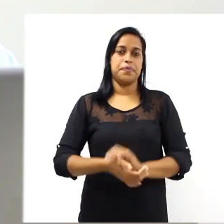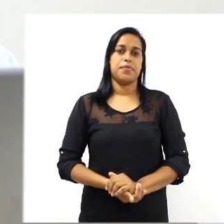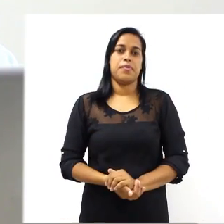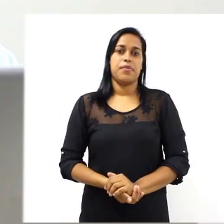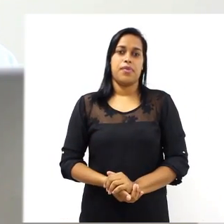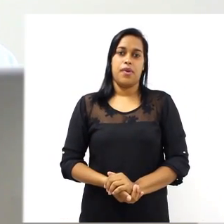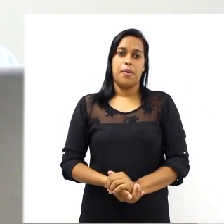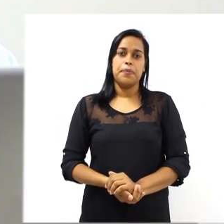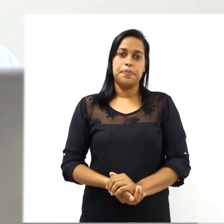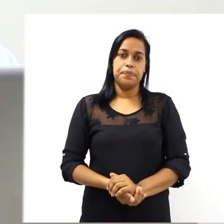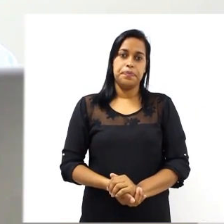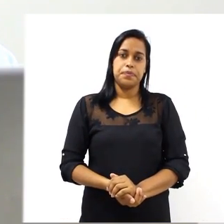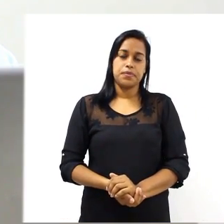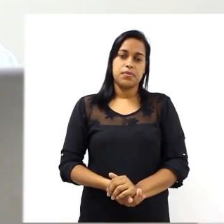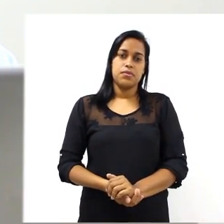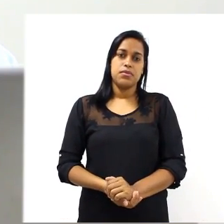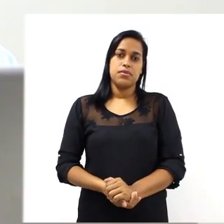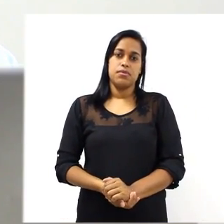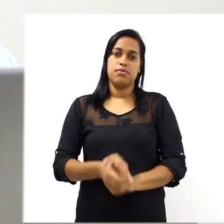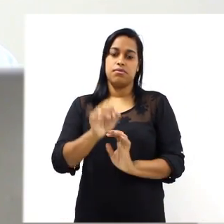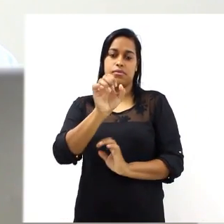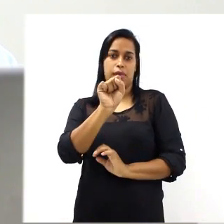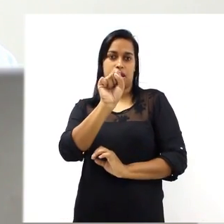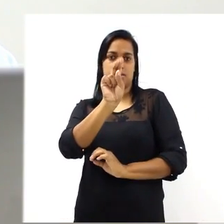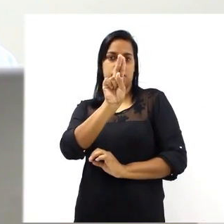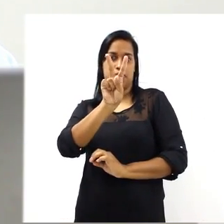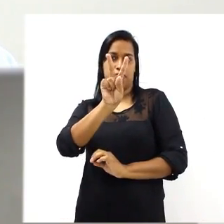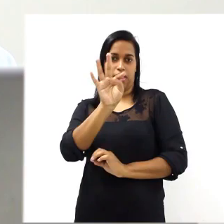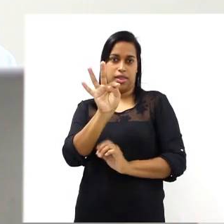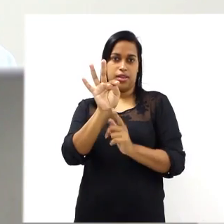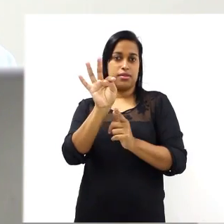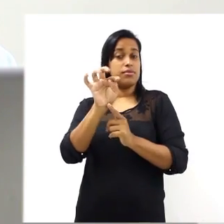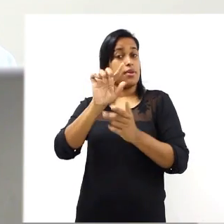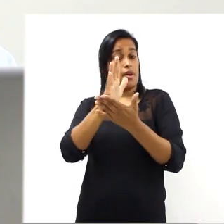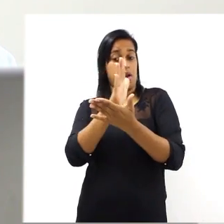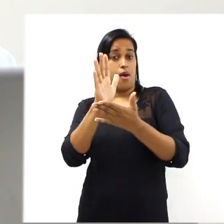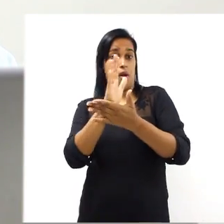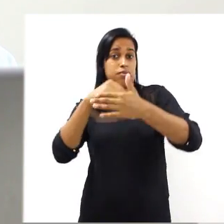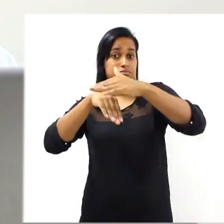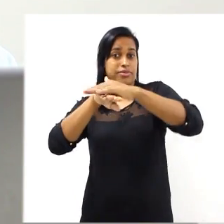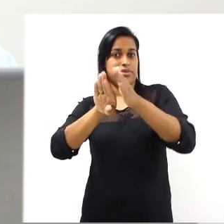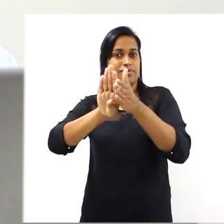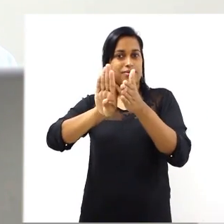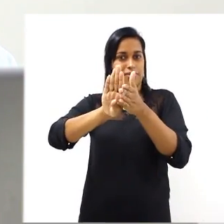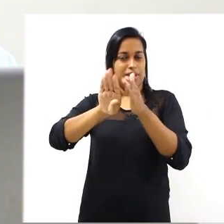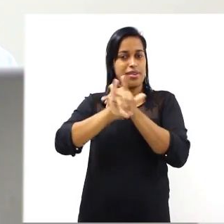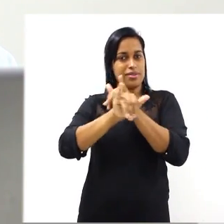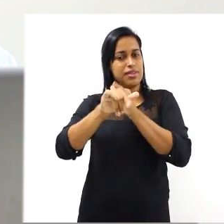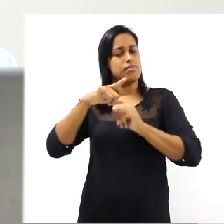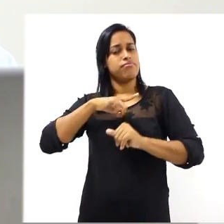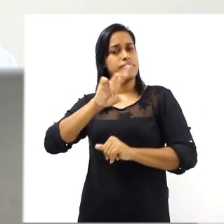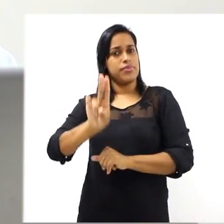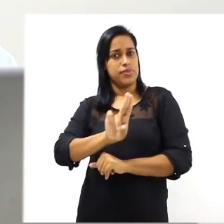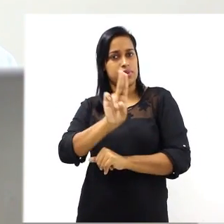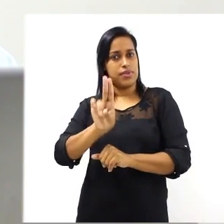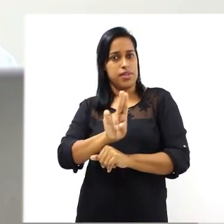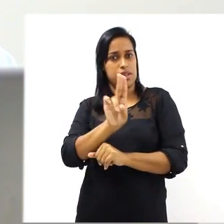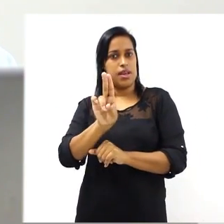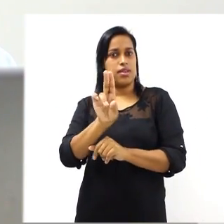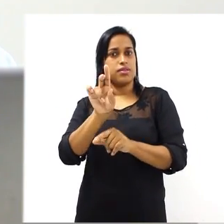E sobre esse SGBD também temos pacotes que são utilizados